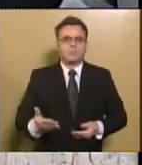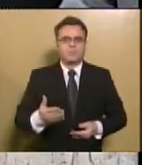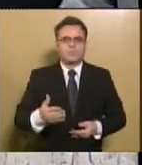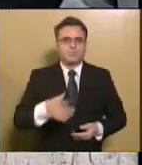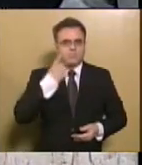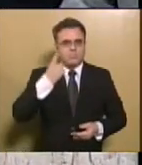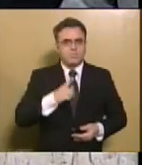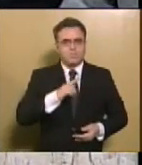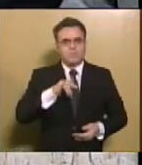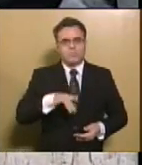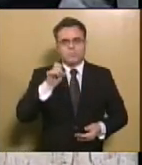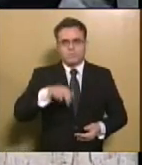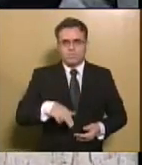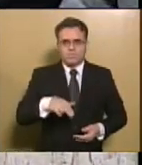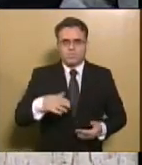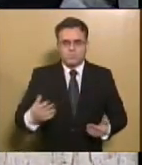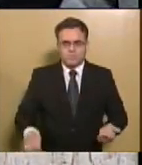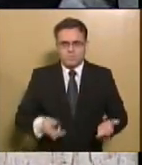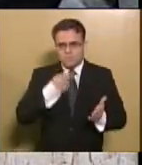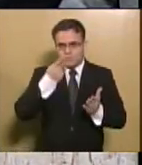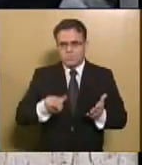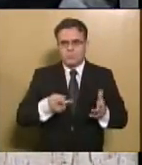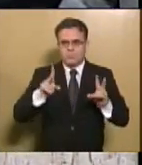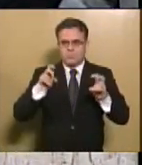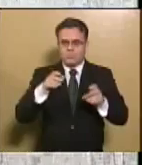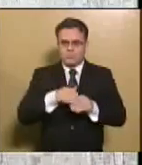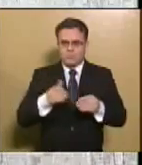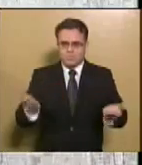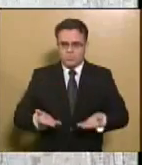Jefferson Andrade a leitura do expediente.